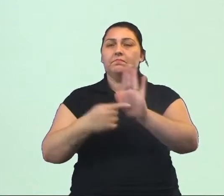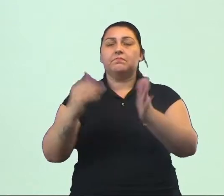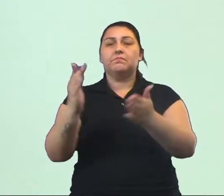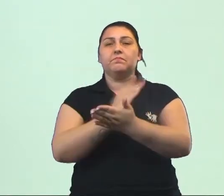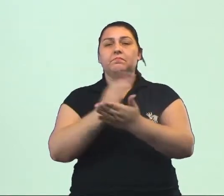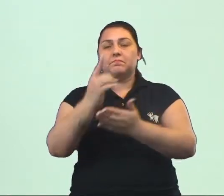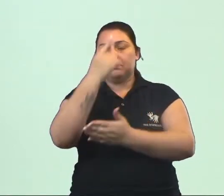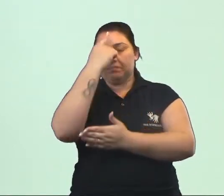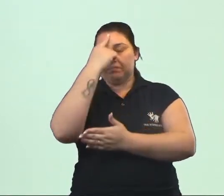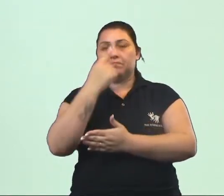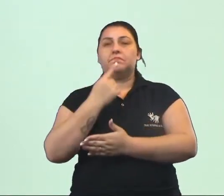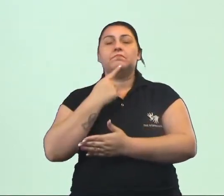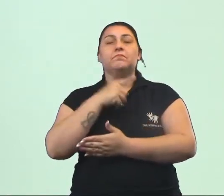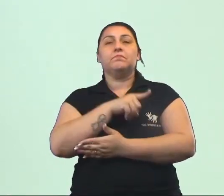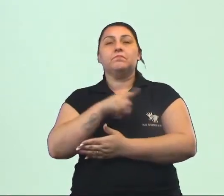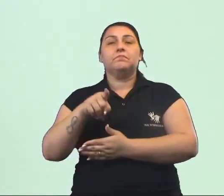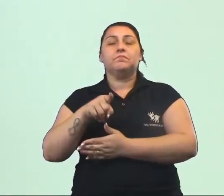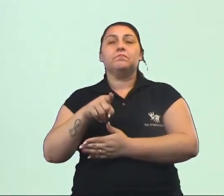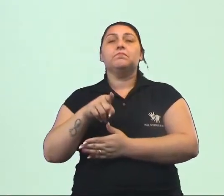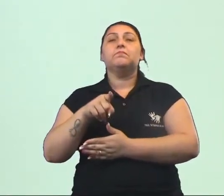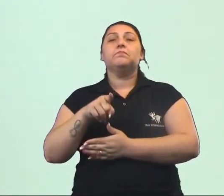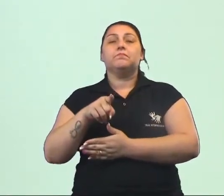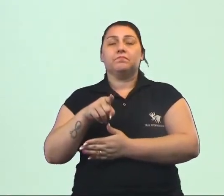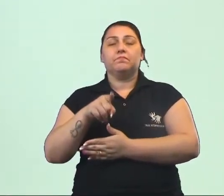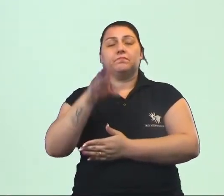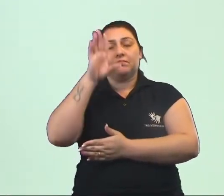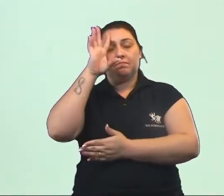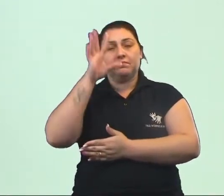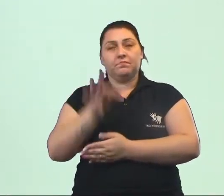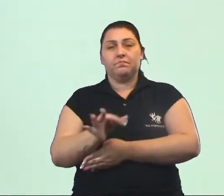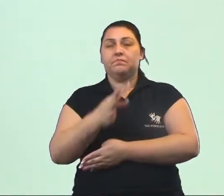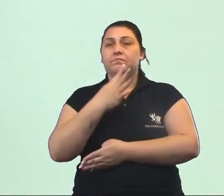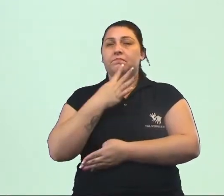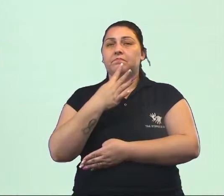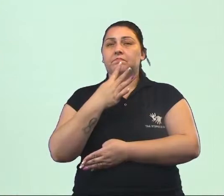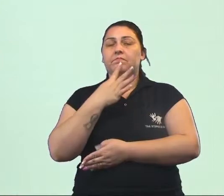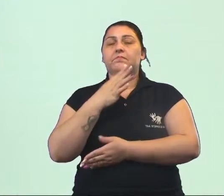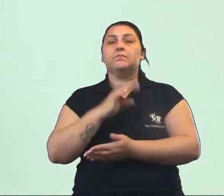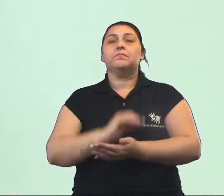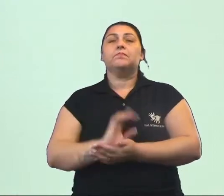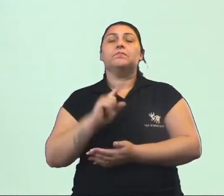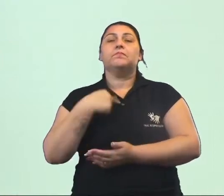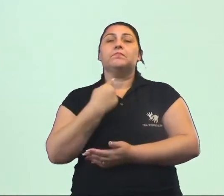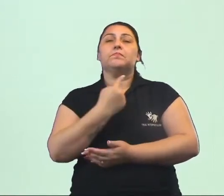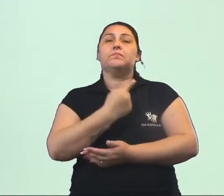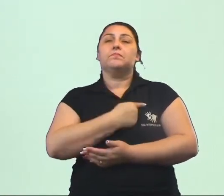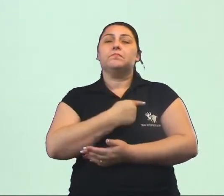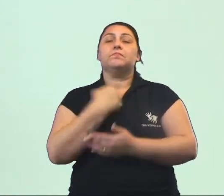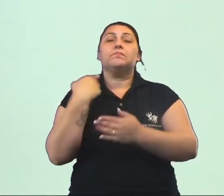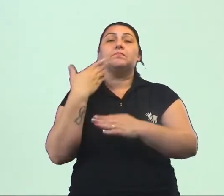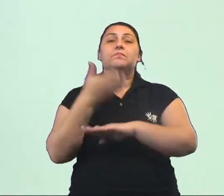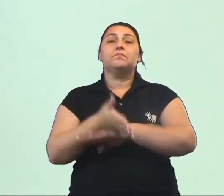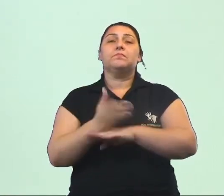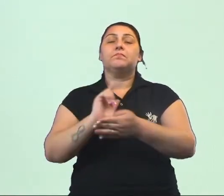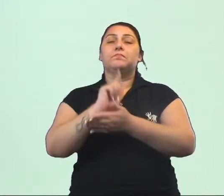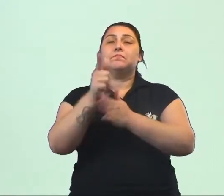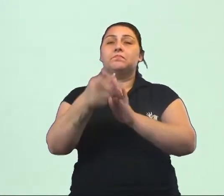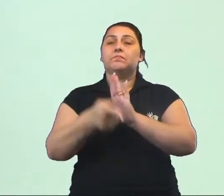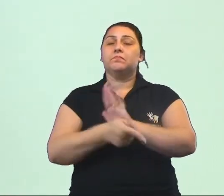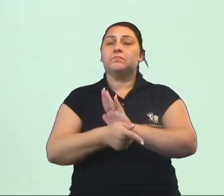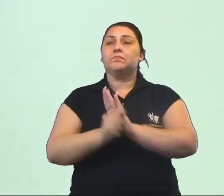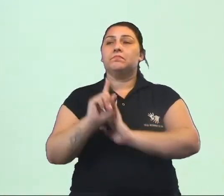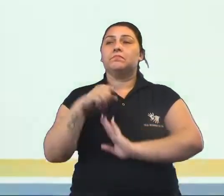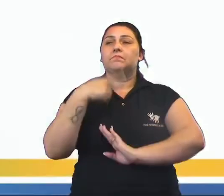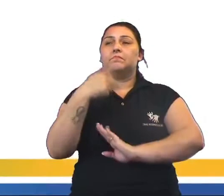algumas imagens para vocês, que vocês com certeza aí vão reconhecer. E aí, nós vamos nos adentrar ao gênero que